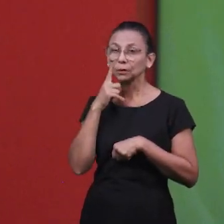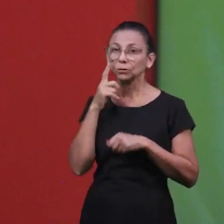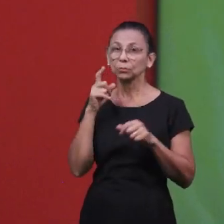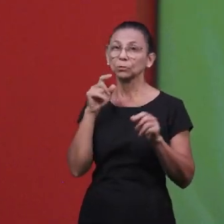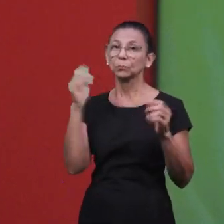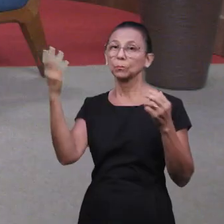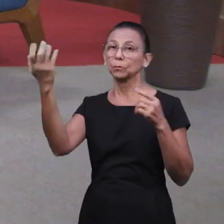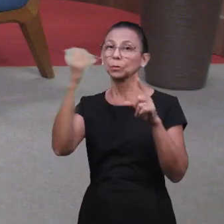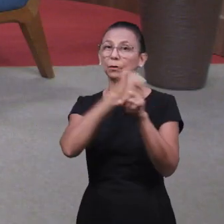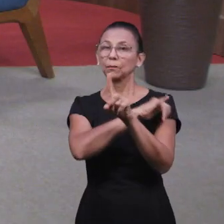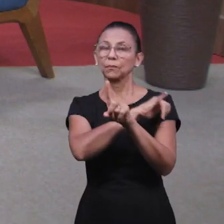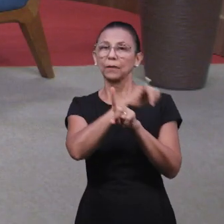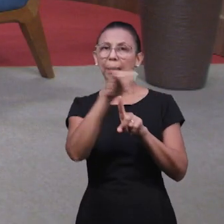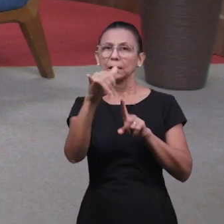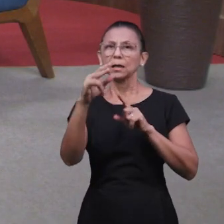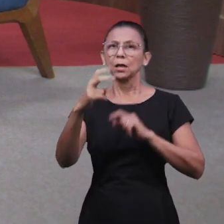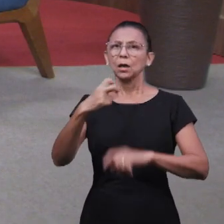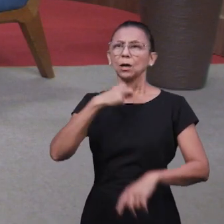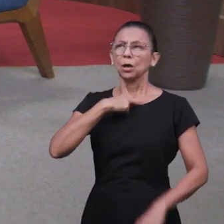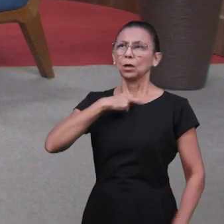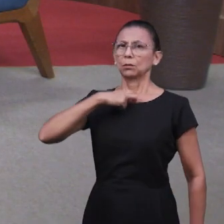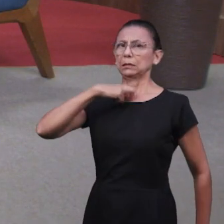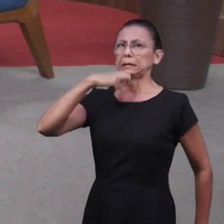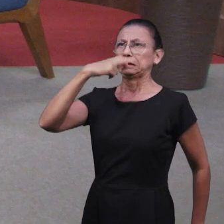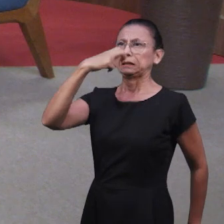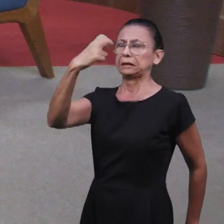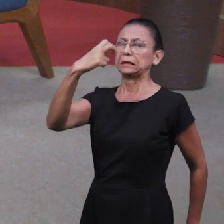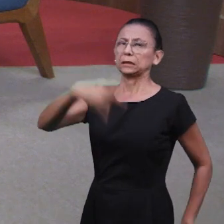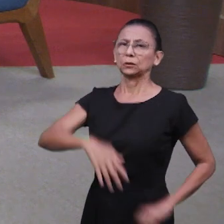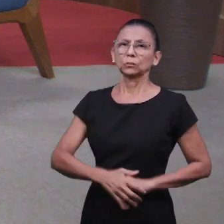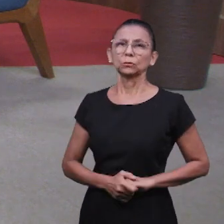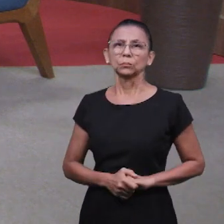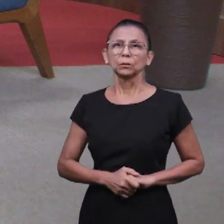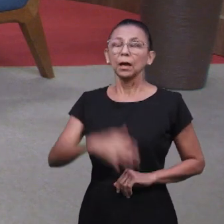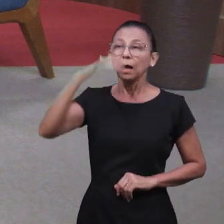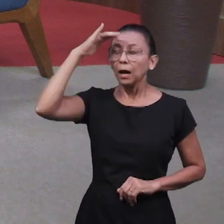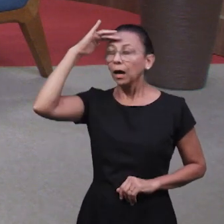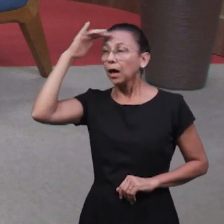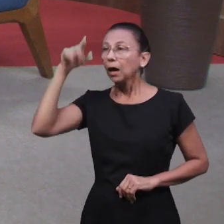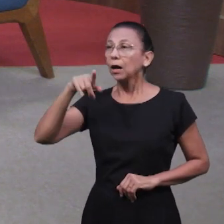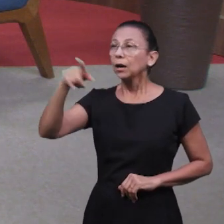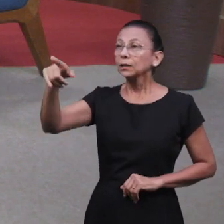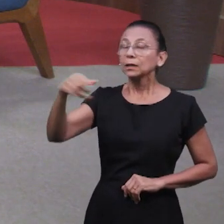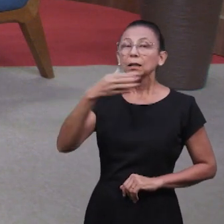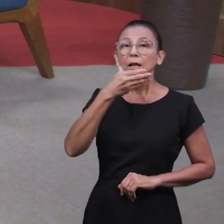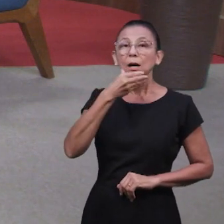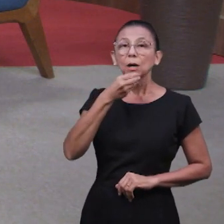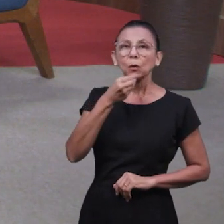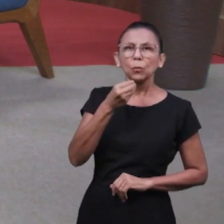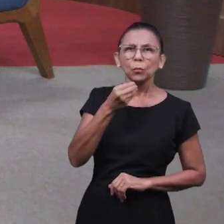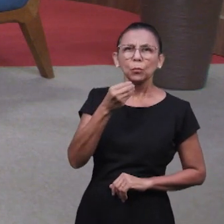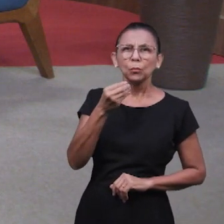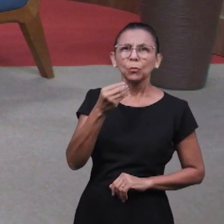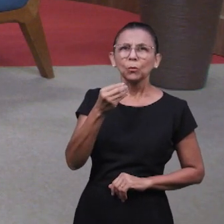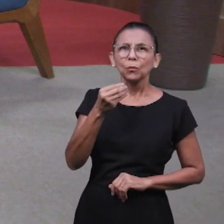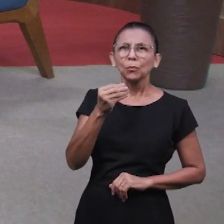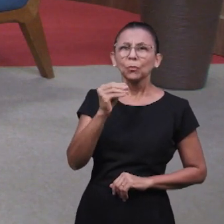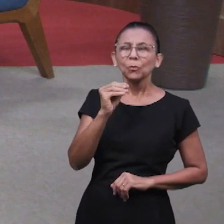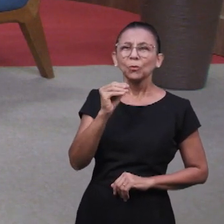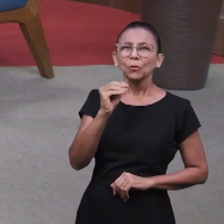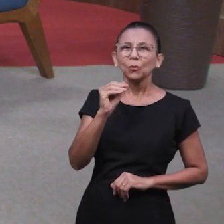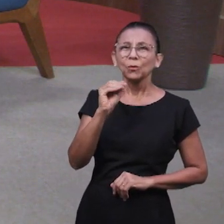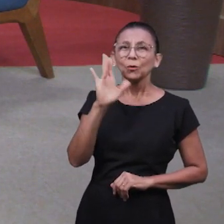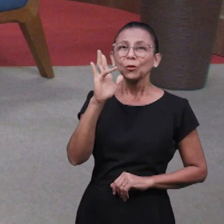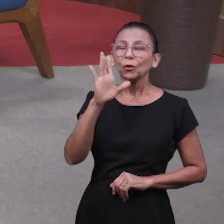profético, ouviu-se um grito. Eis o noivo. Então o noivo está